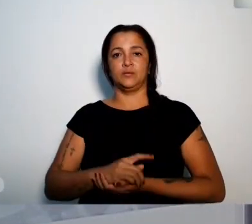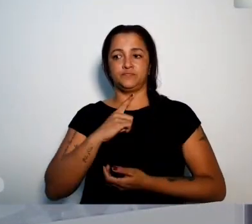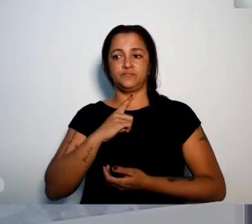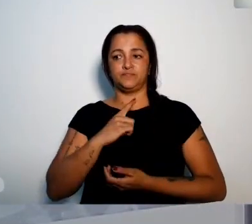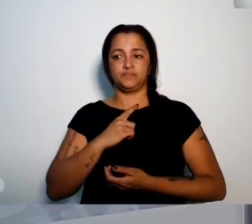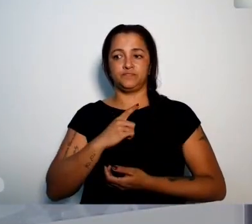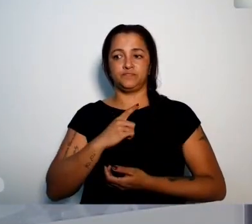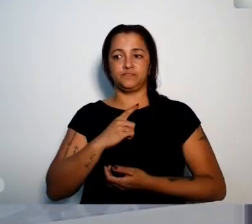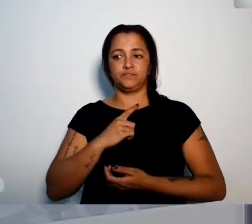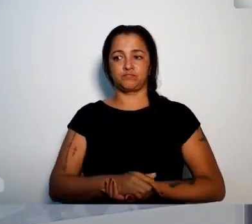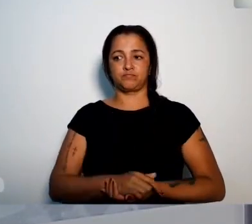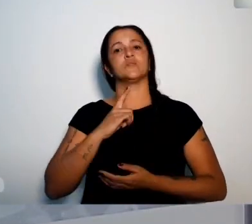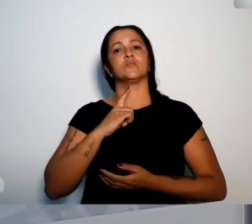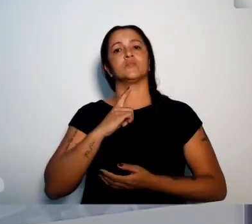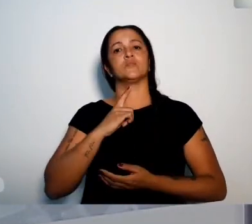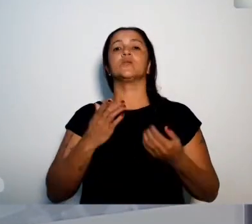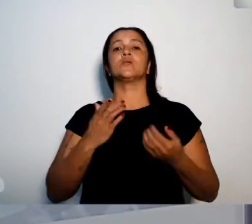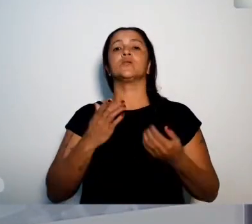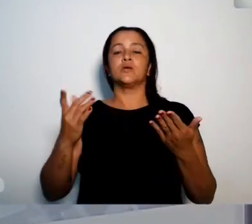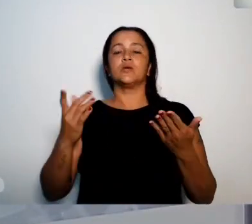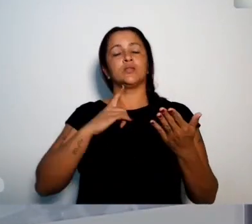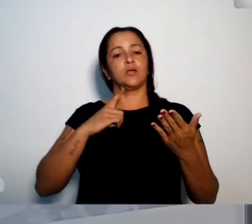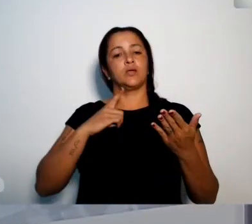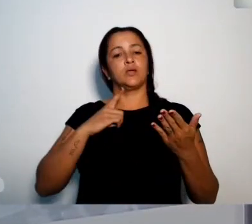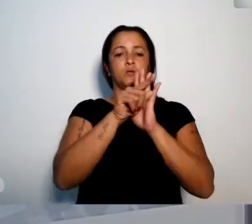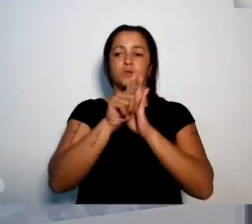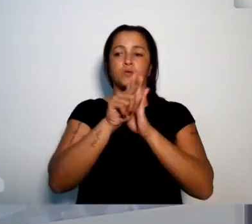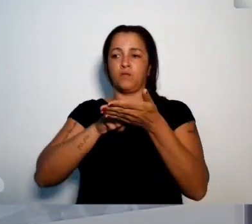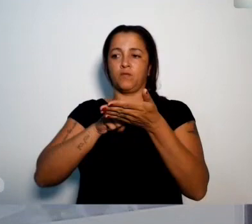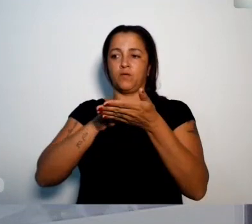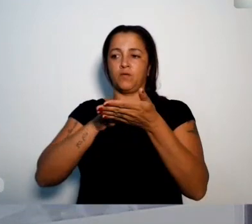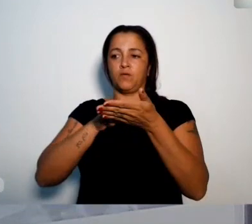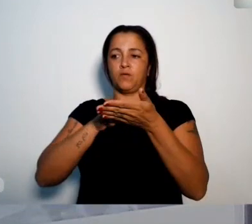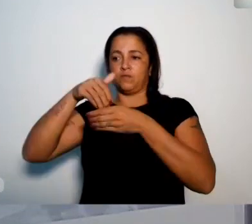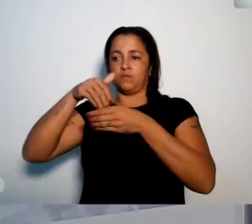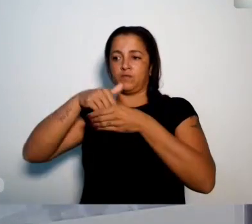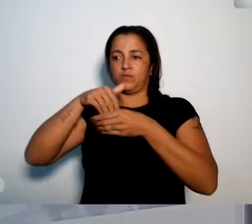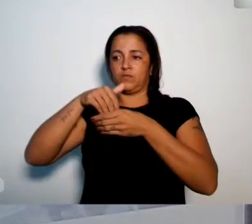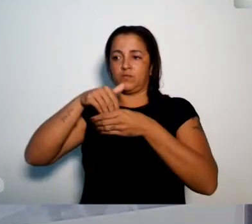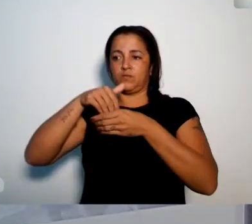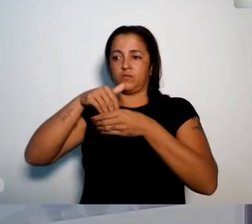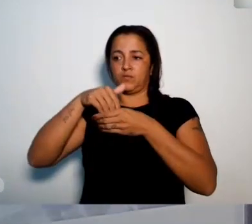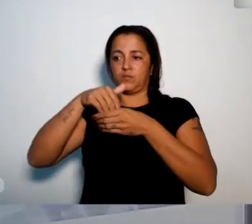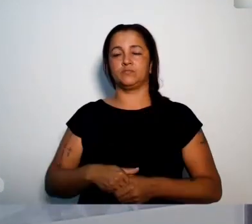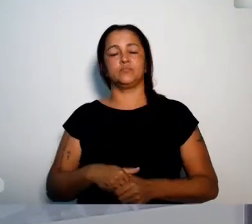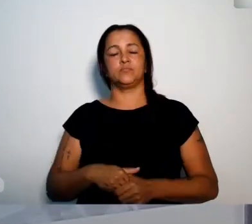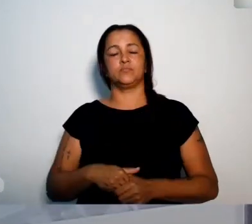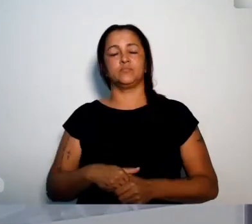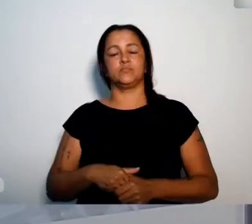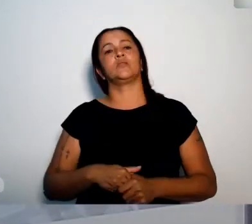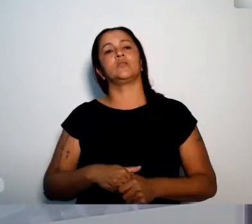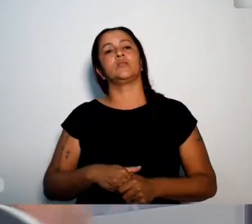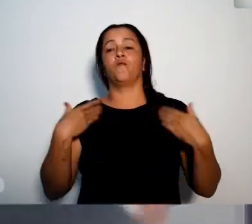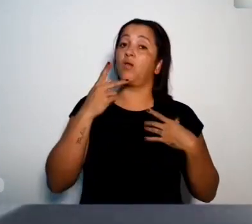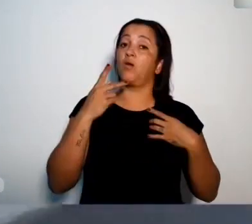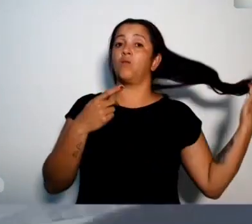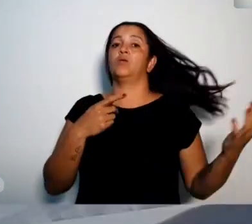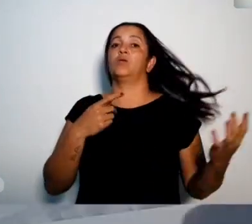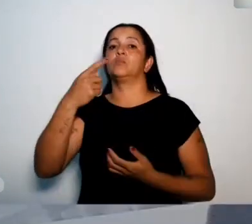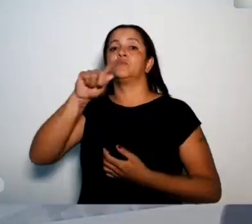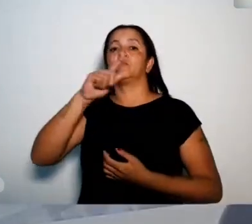6.207 pessoas que votaram. E vou falar uma coisa para os senhores. Se vocês pegarem lá, abrir o Acontece, vocês vão ver que não tem o meu nome